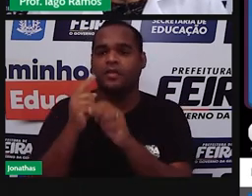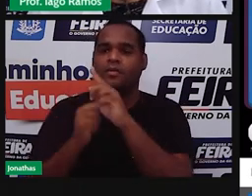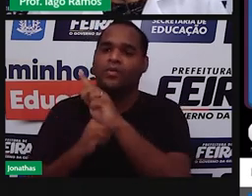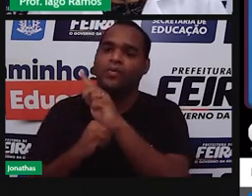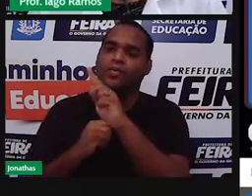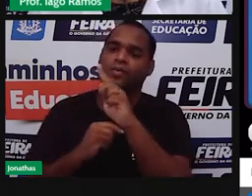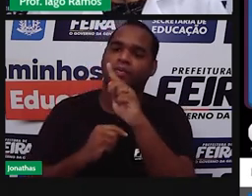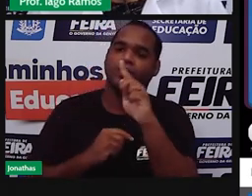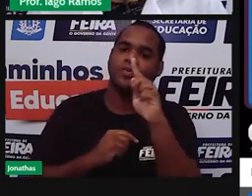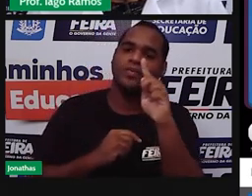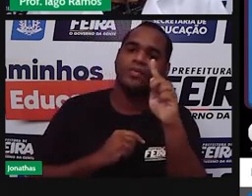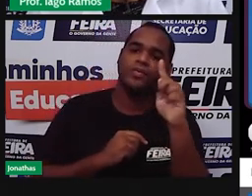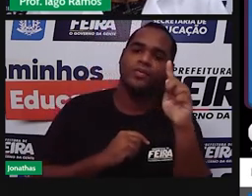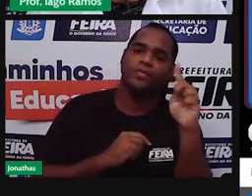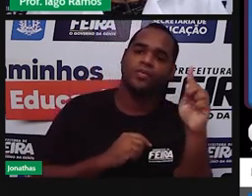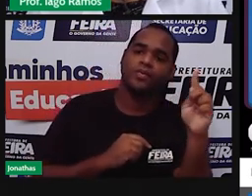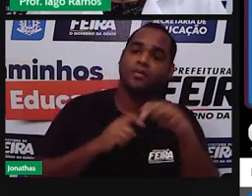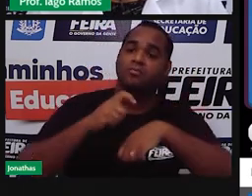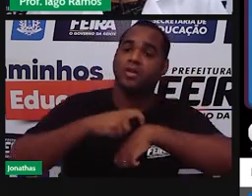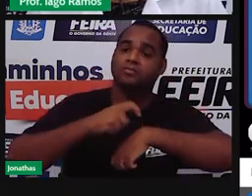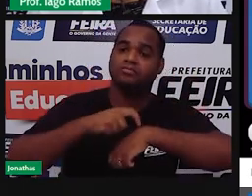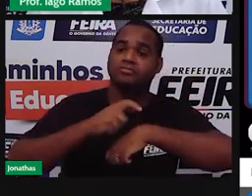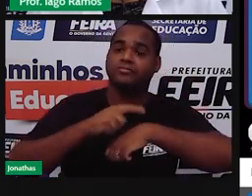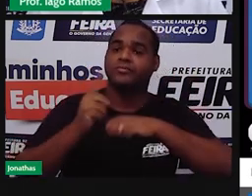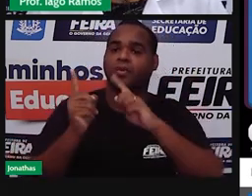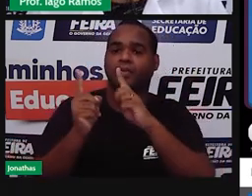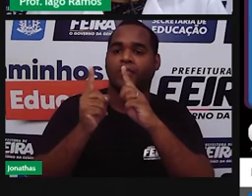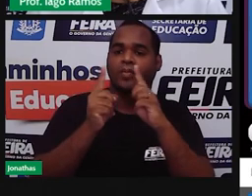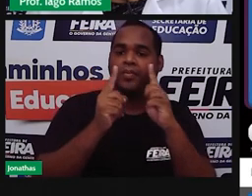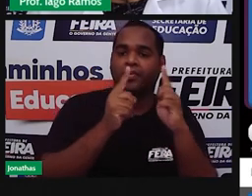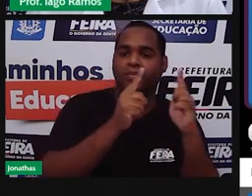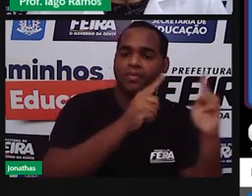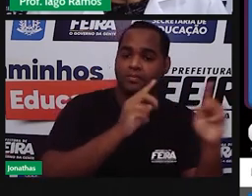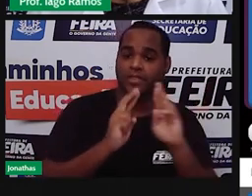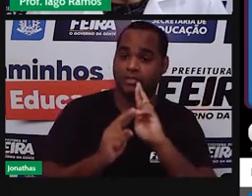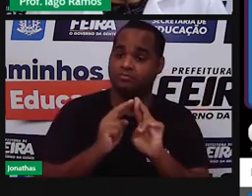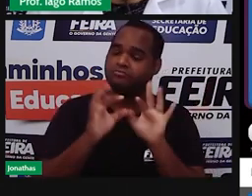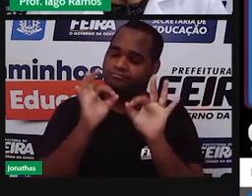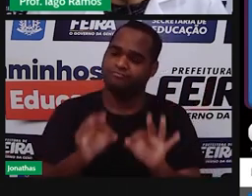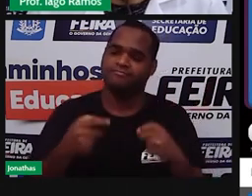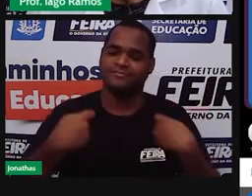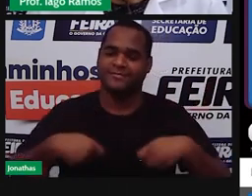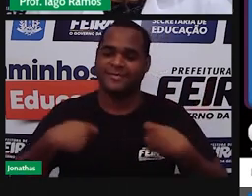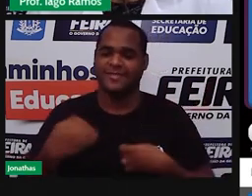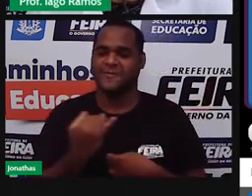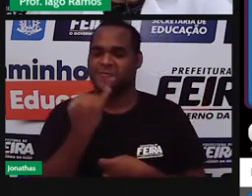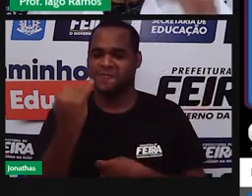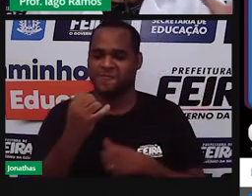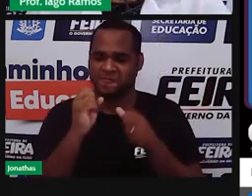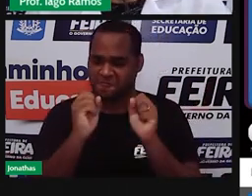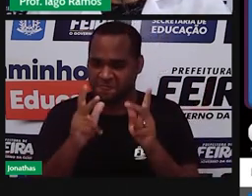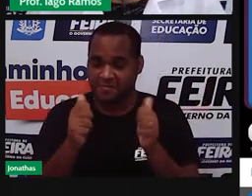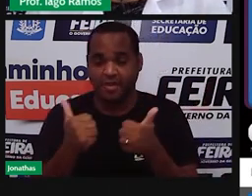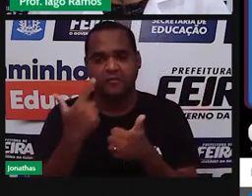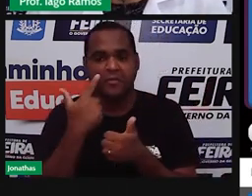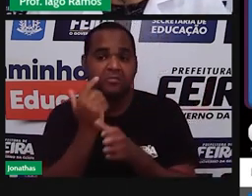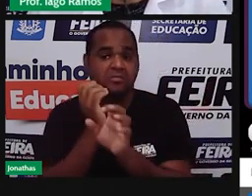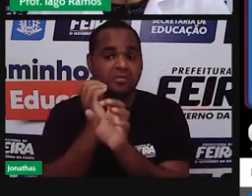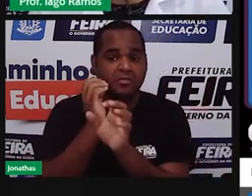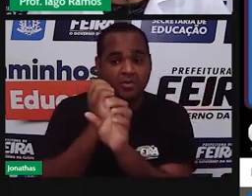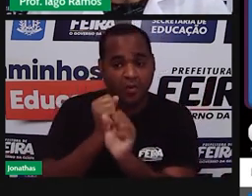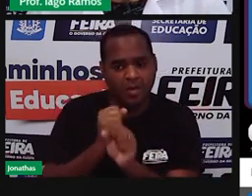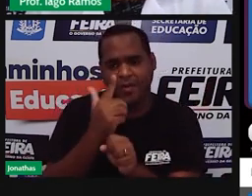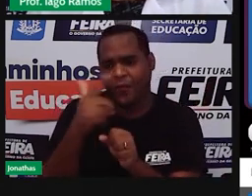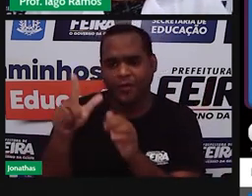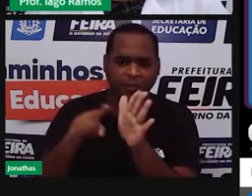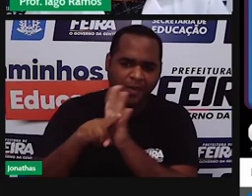fica descendo essa barrinha, que é o tempo que você tem para responder a pergunta, tá? Então, tem várias perguntas além